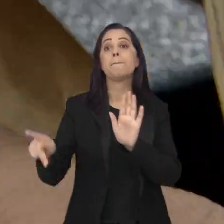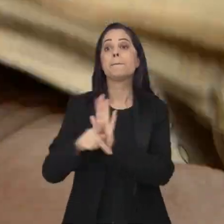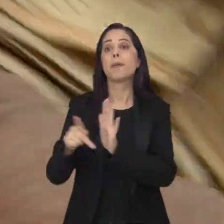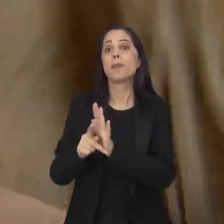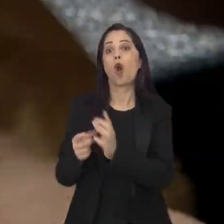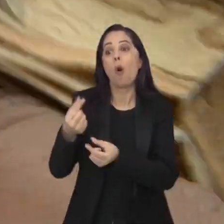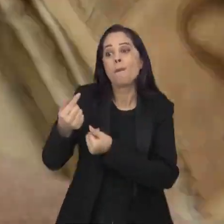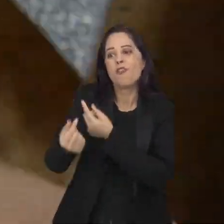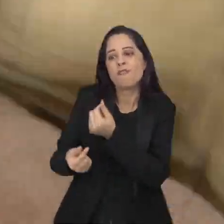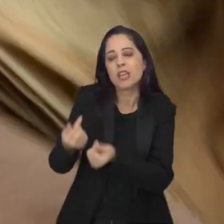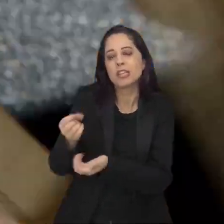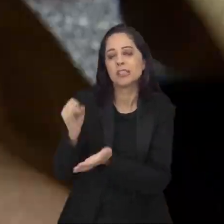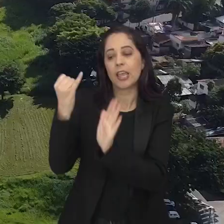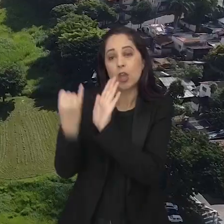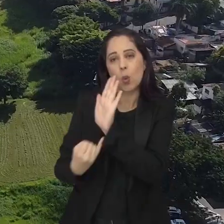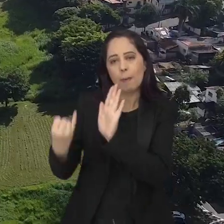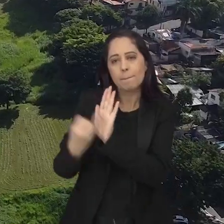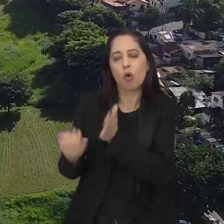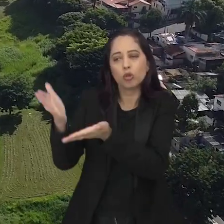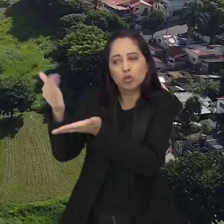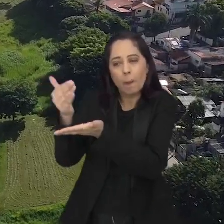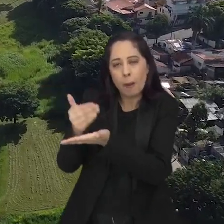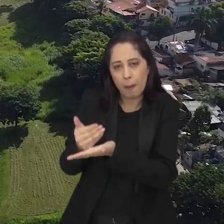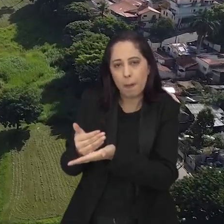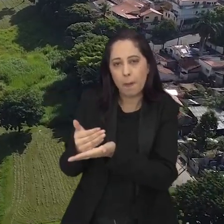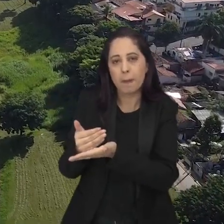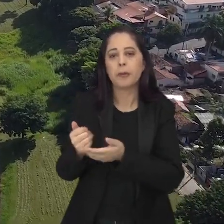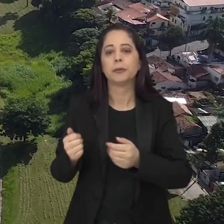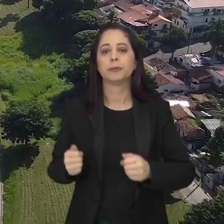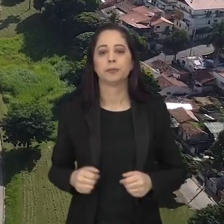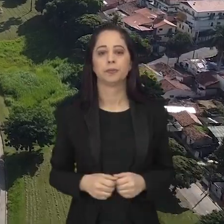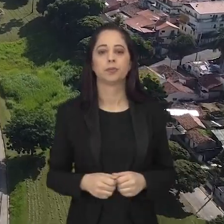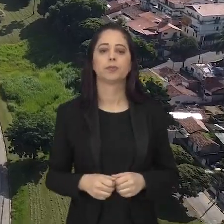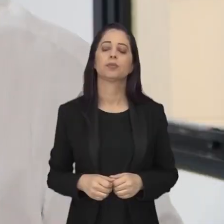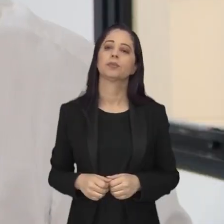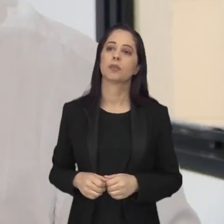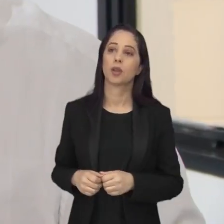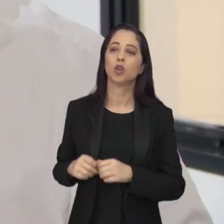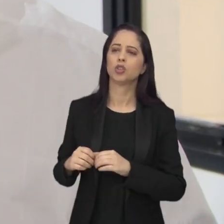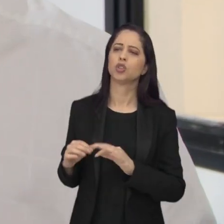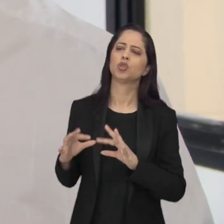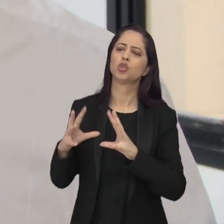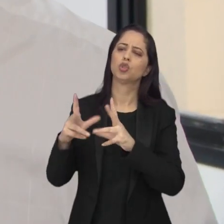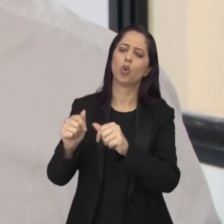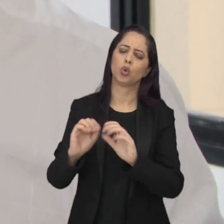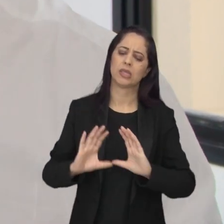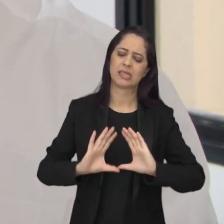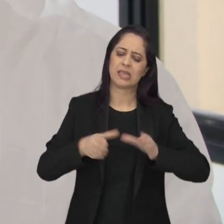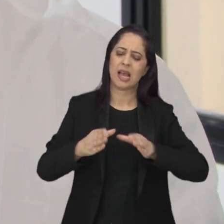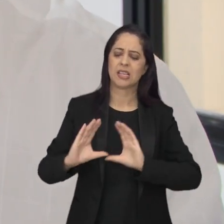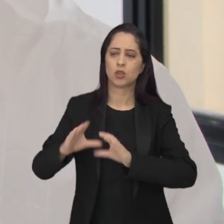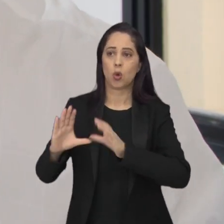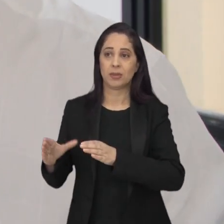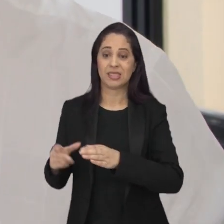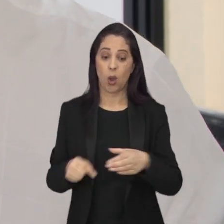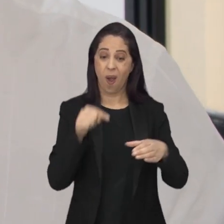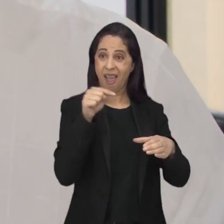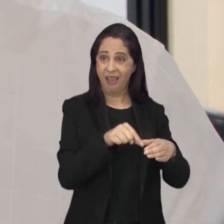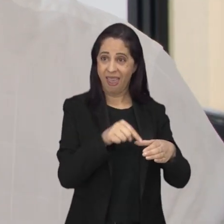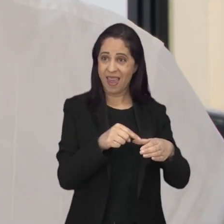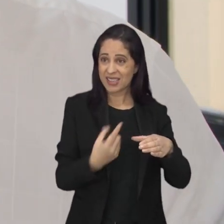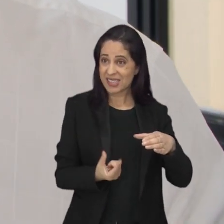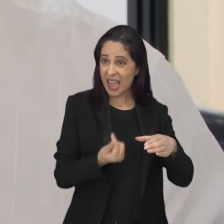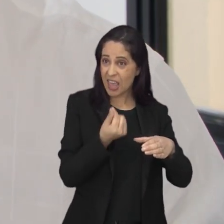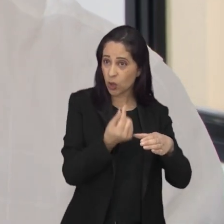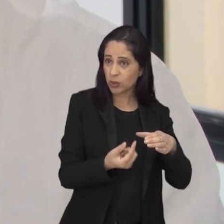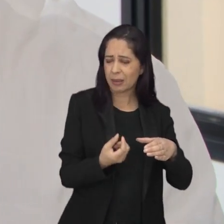caráter financeiro, tributário e orçamentário que afetam o município. Olha, como todas as comissões aqui da casa, essa